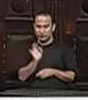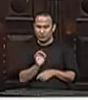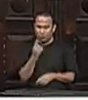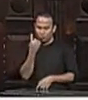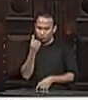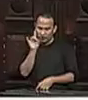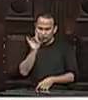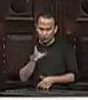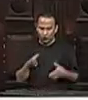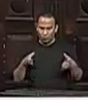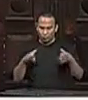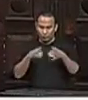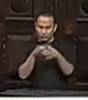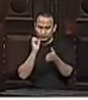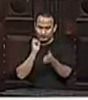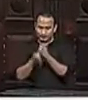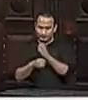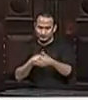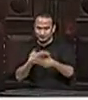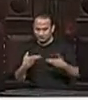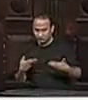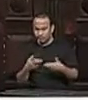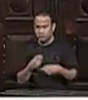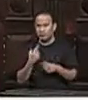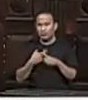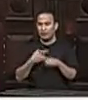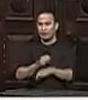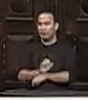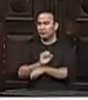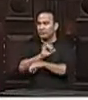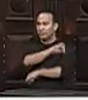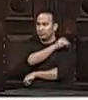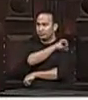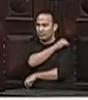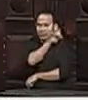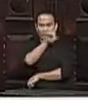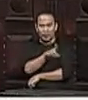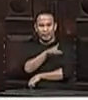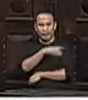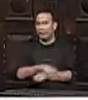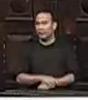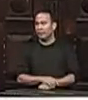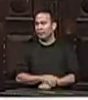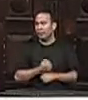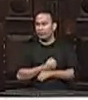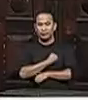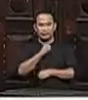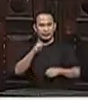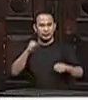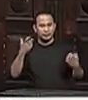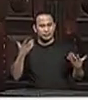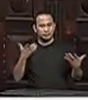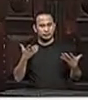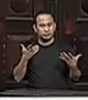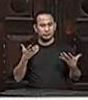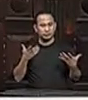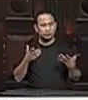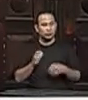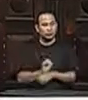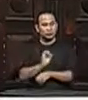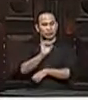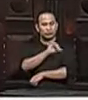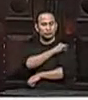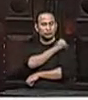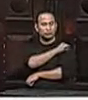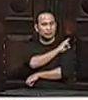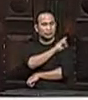única modalidade esportiva, porque o estado do Rio é muito plural no que tange a questão do esporte. O estado do Rio